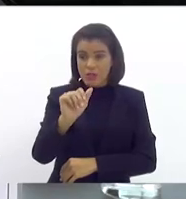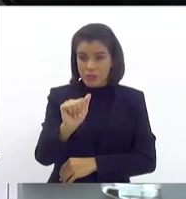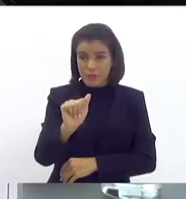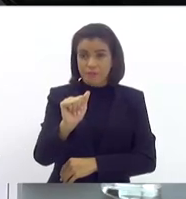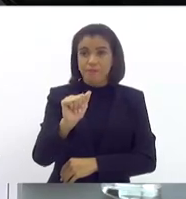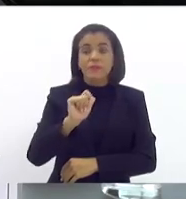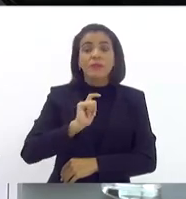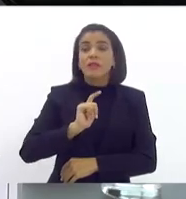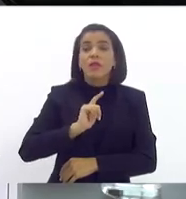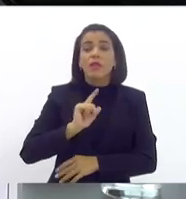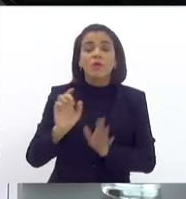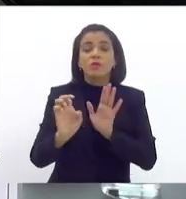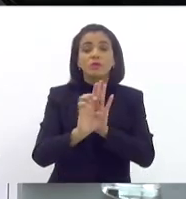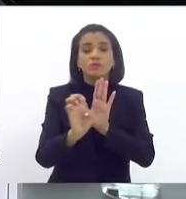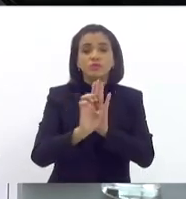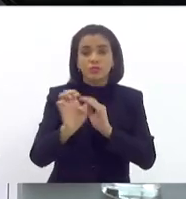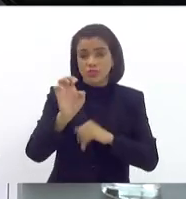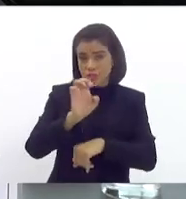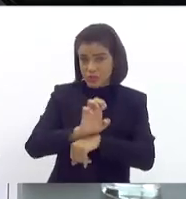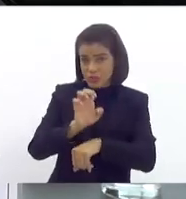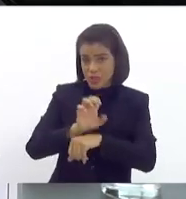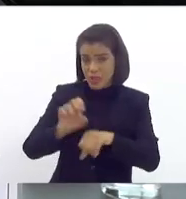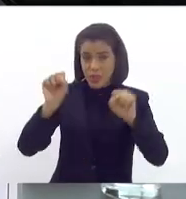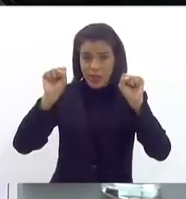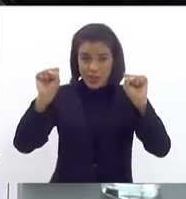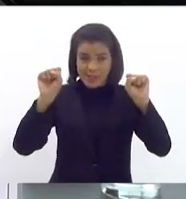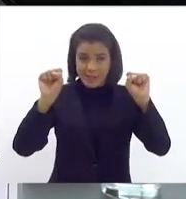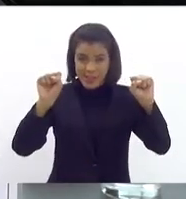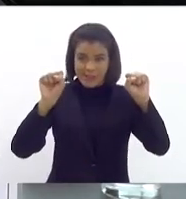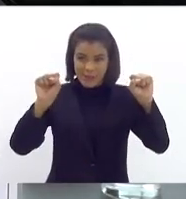dispõe sobre o Estatuto Estadual do Torcedor.